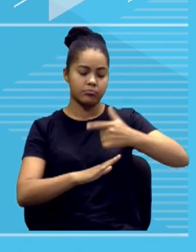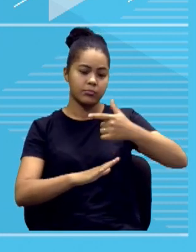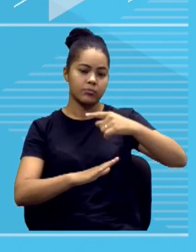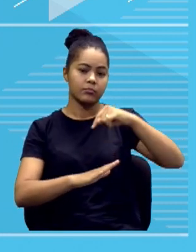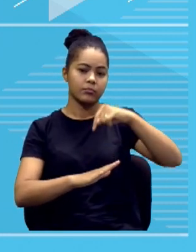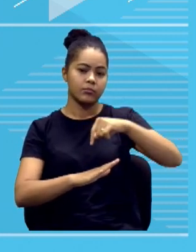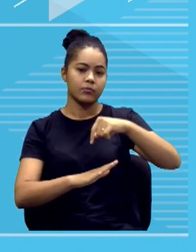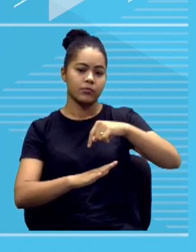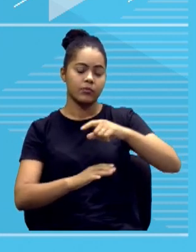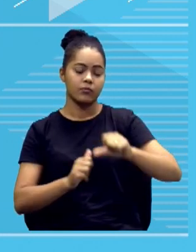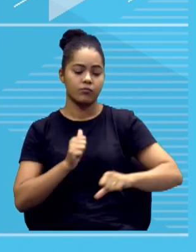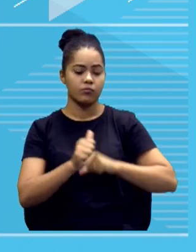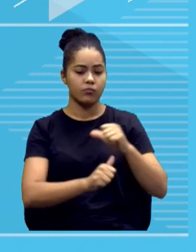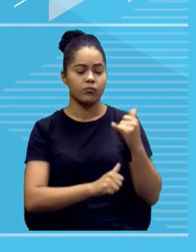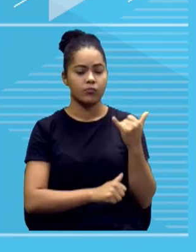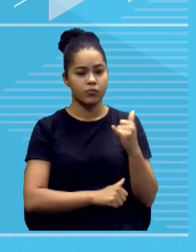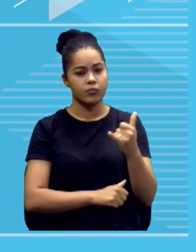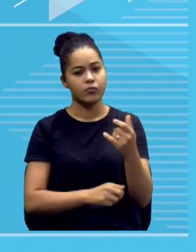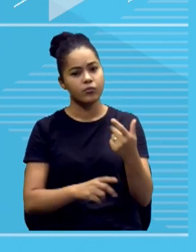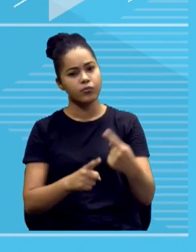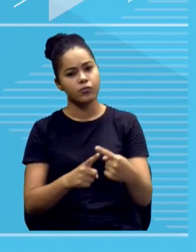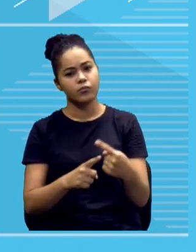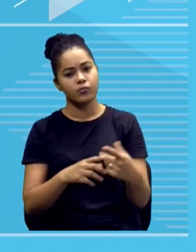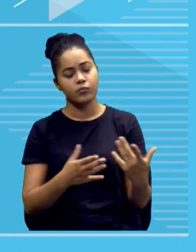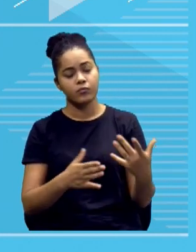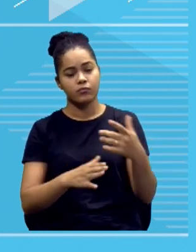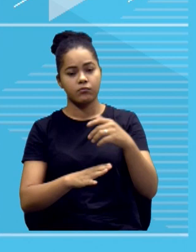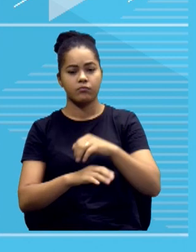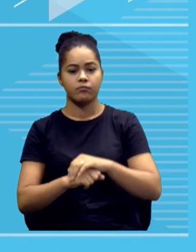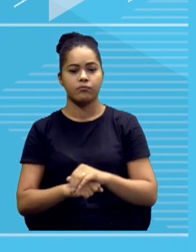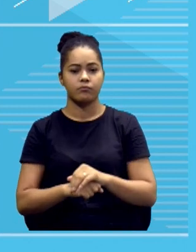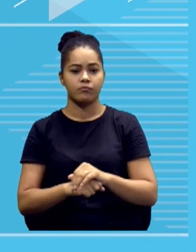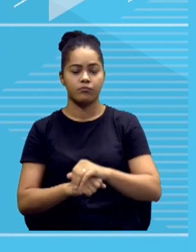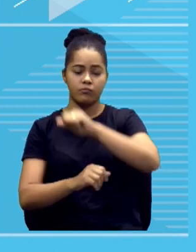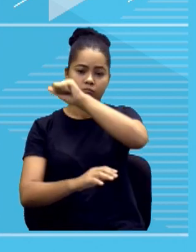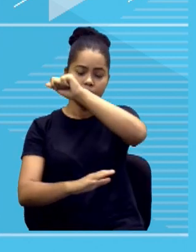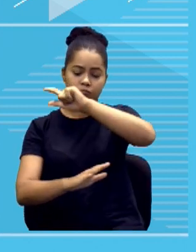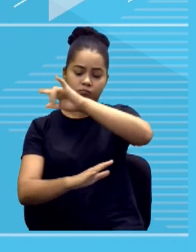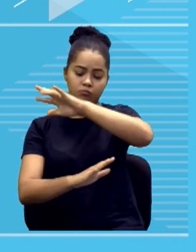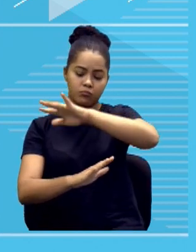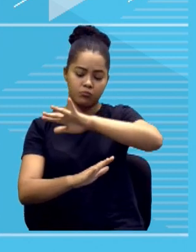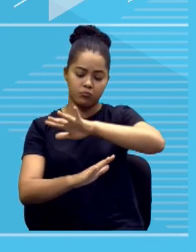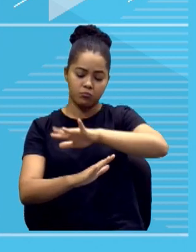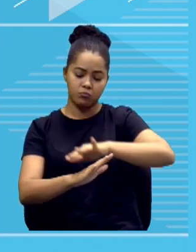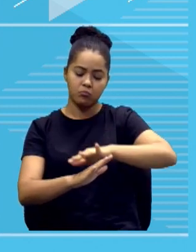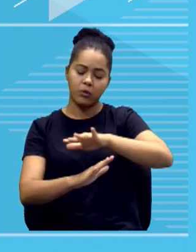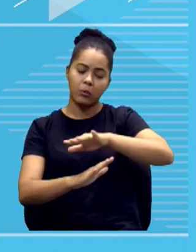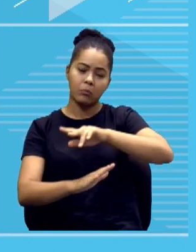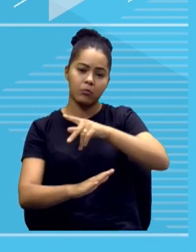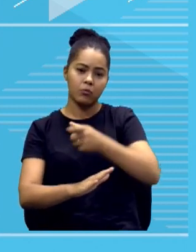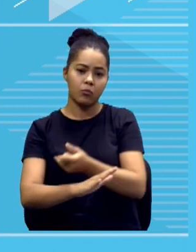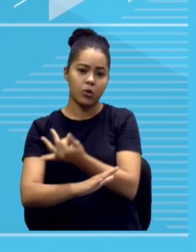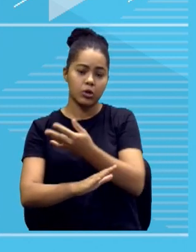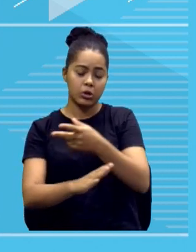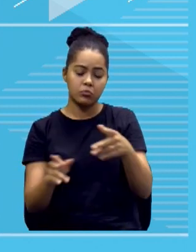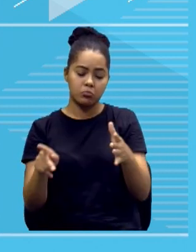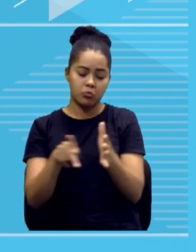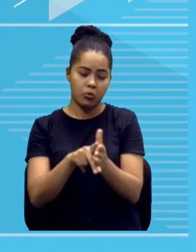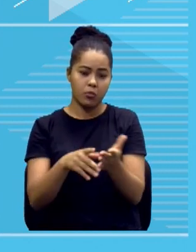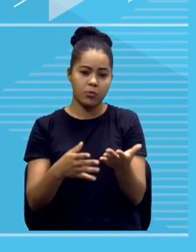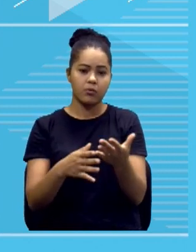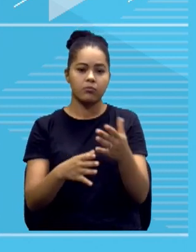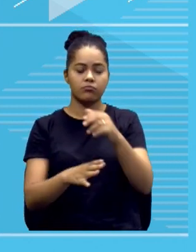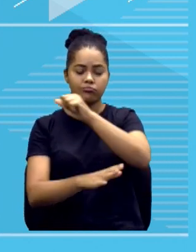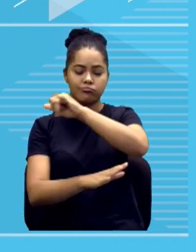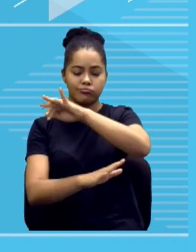ela recebe uma quantidade significativa de raios solares. E dentro dos raios solares, eles têm muita energia,